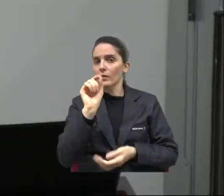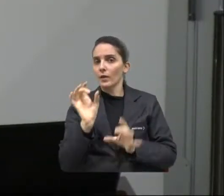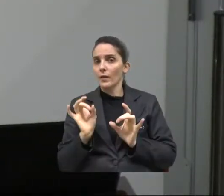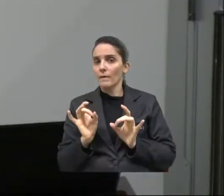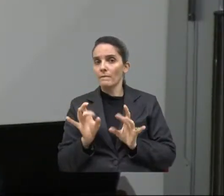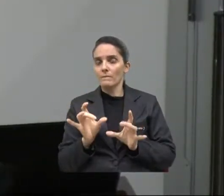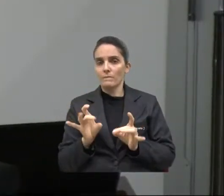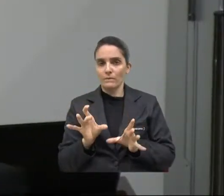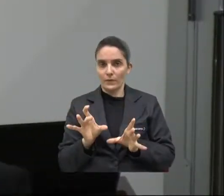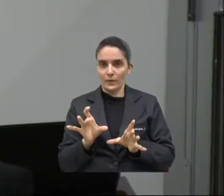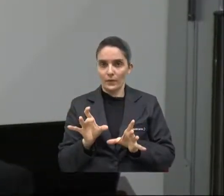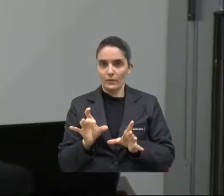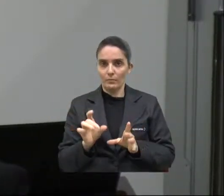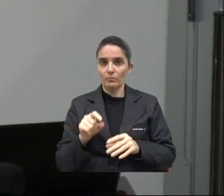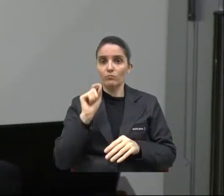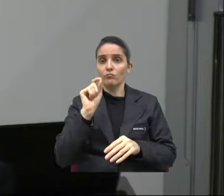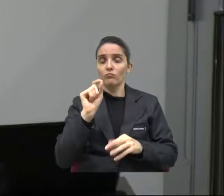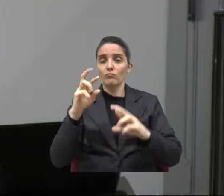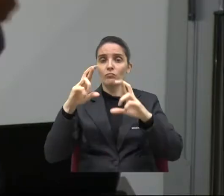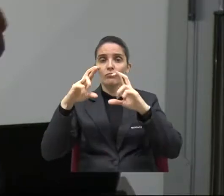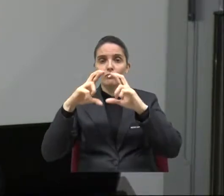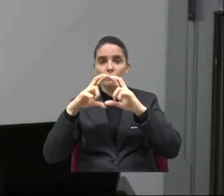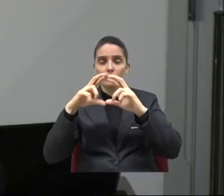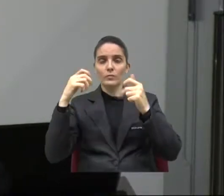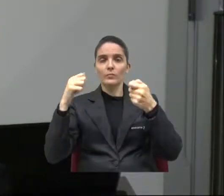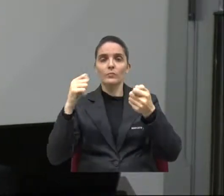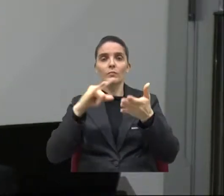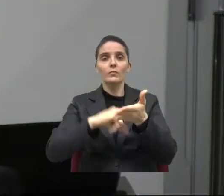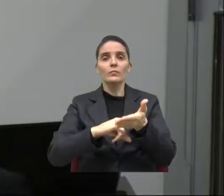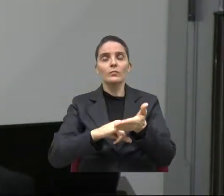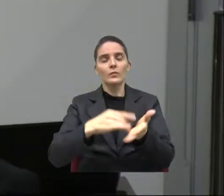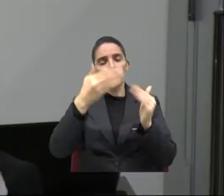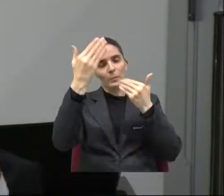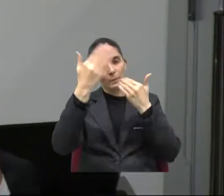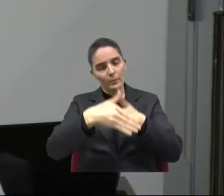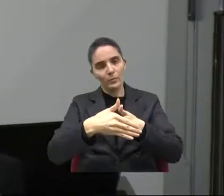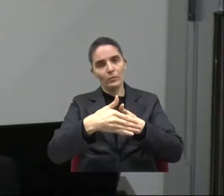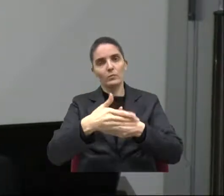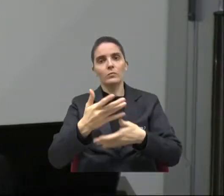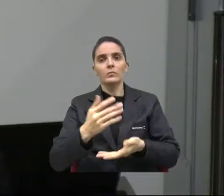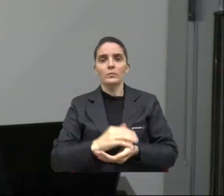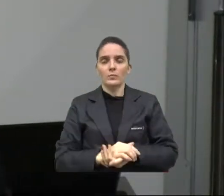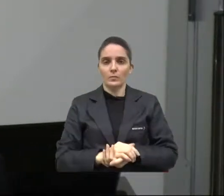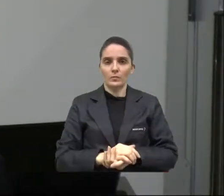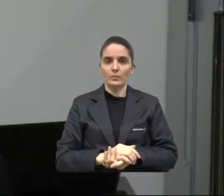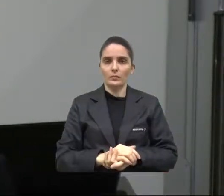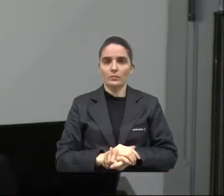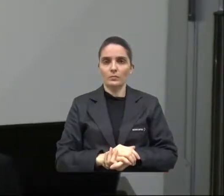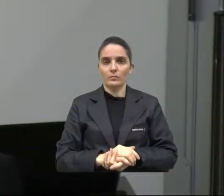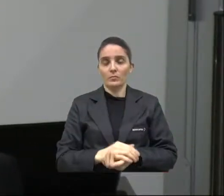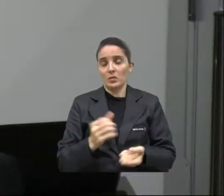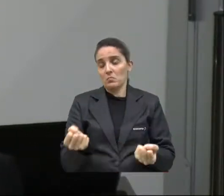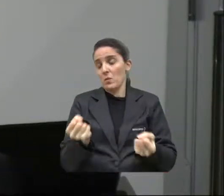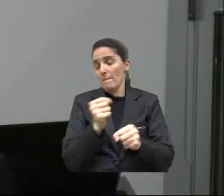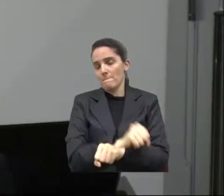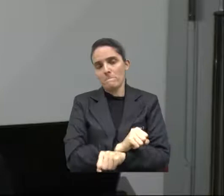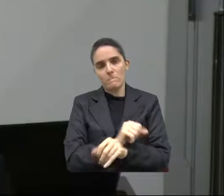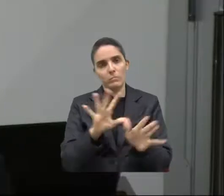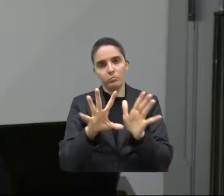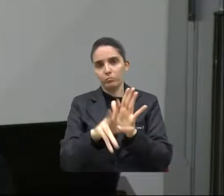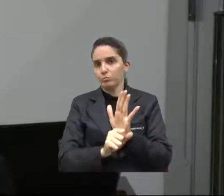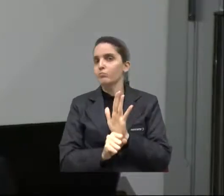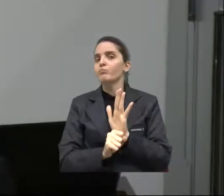esse material, tem que ter realmente um documento provando a origem. Assim sendo, fica quase que impossível ter